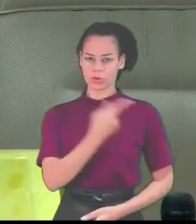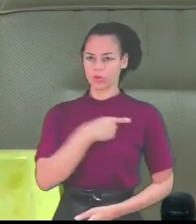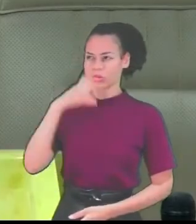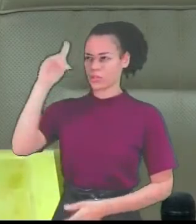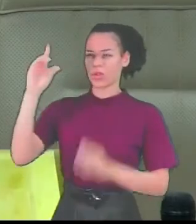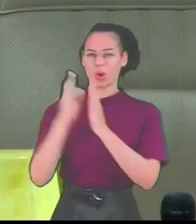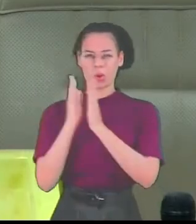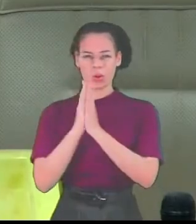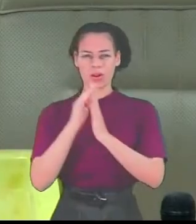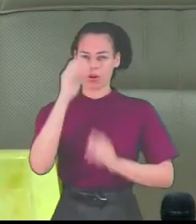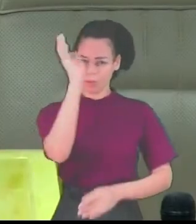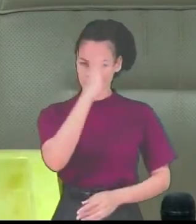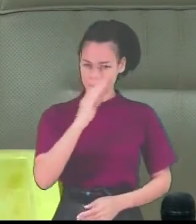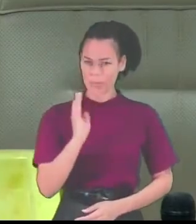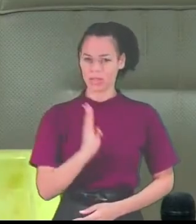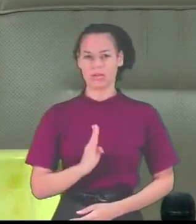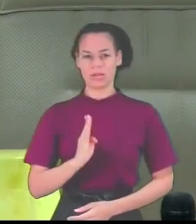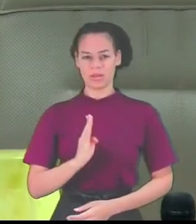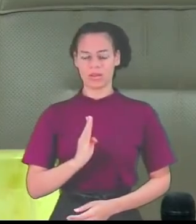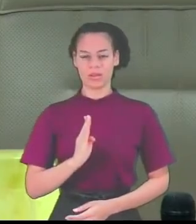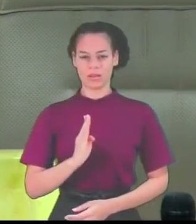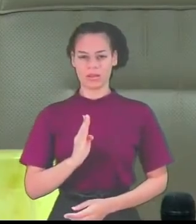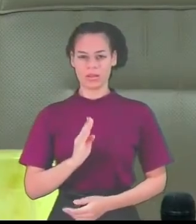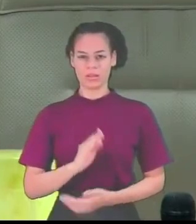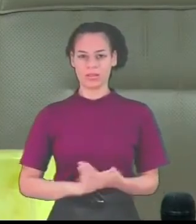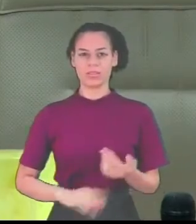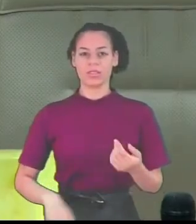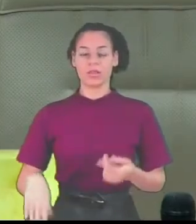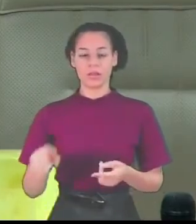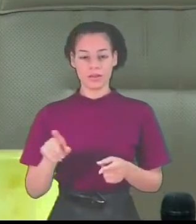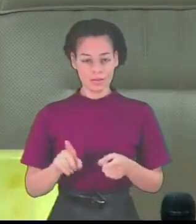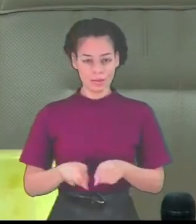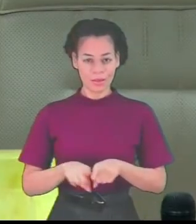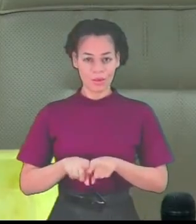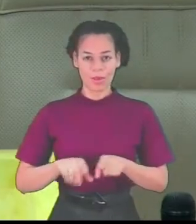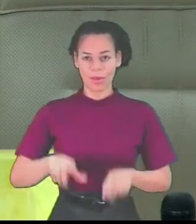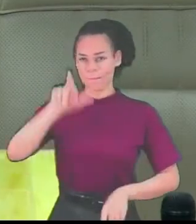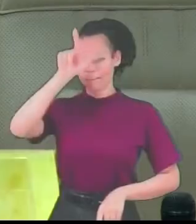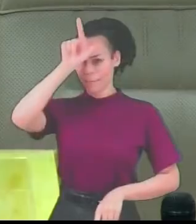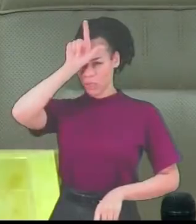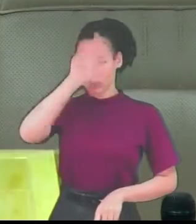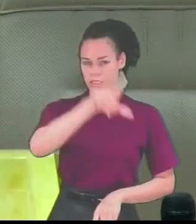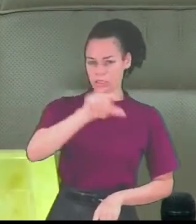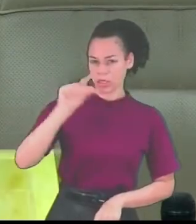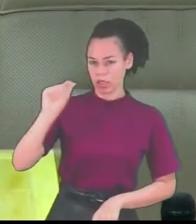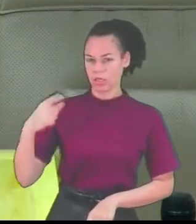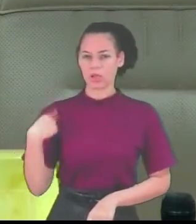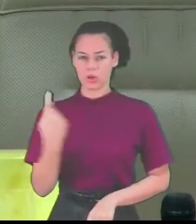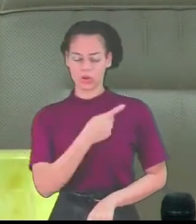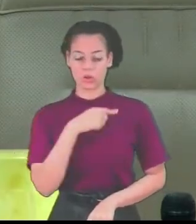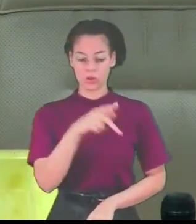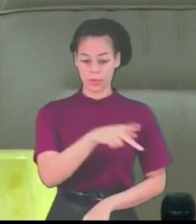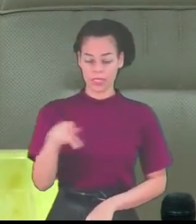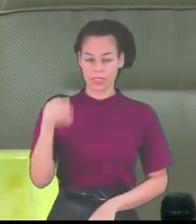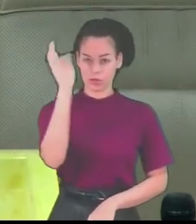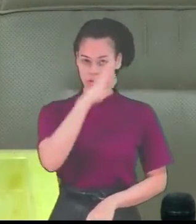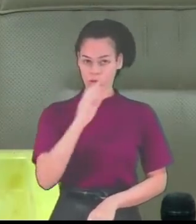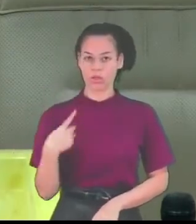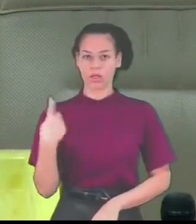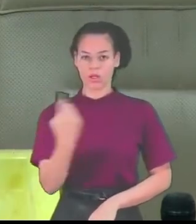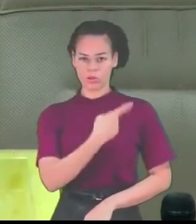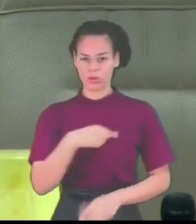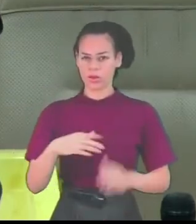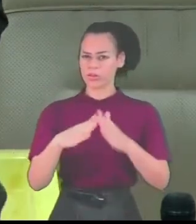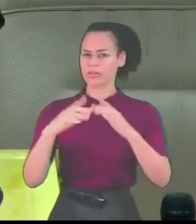orando pelo nosso país e pelas autoridades constituídas pelo nosso Presidente da República pela nossa